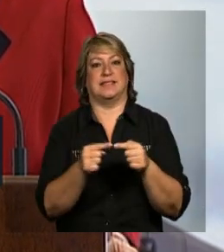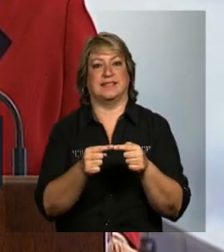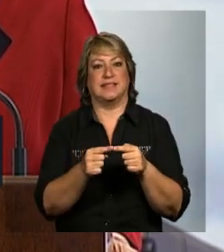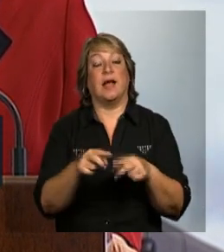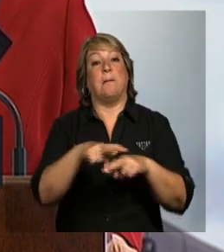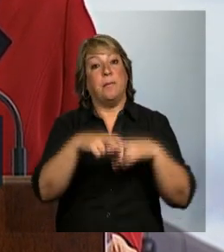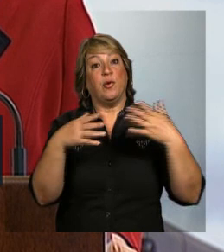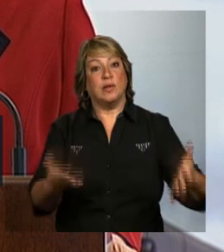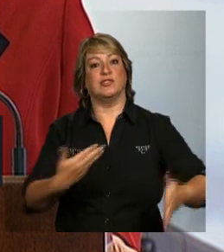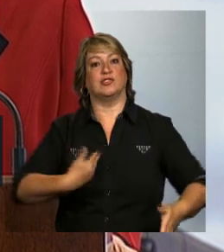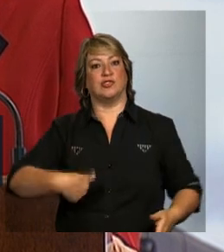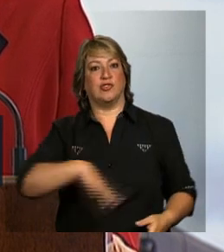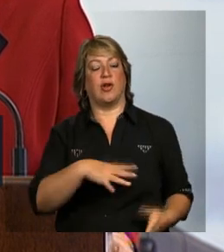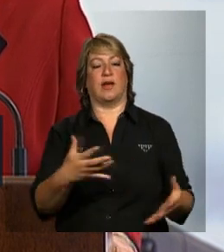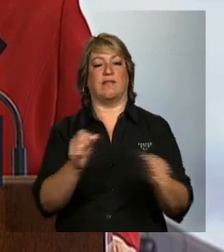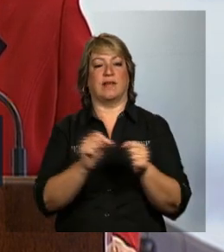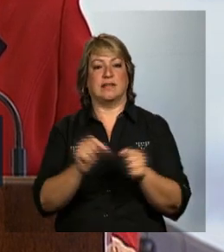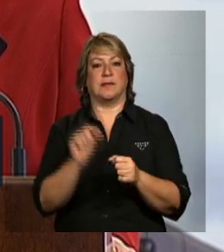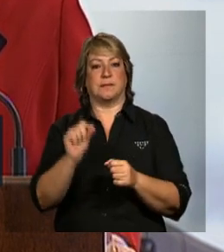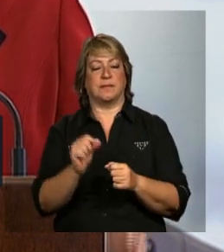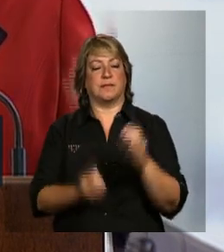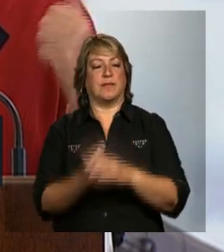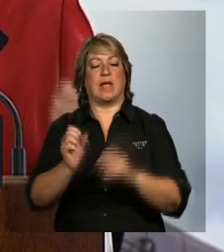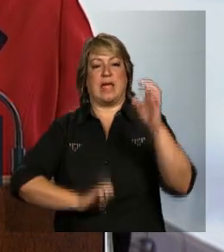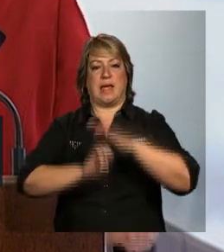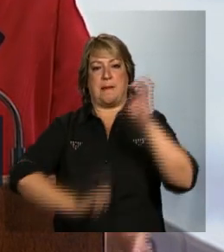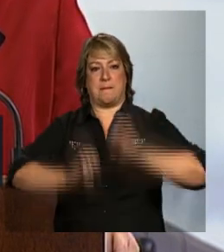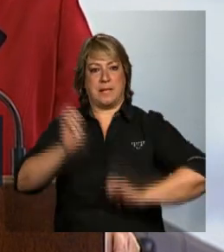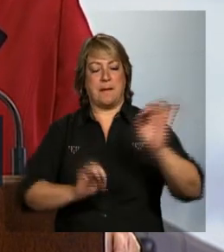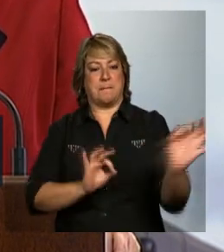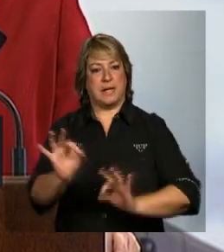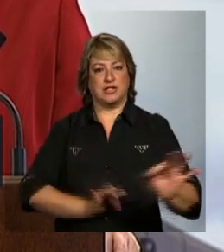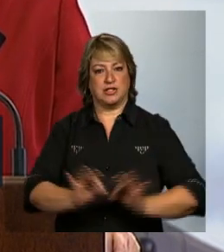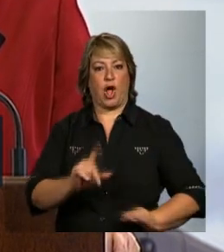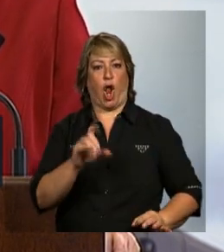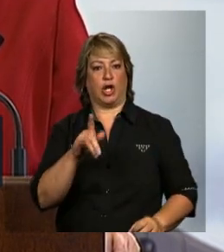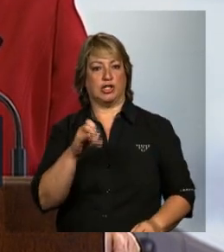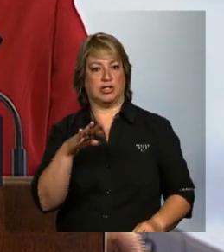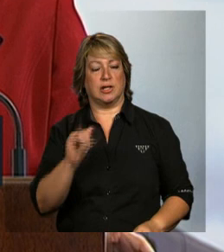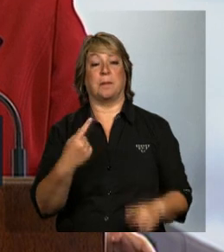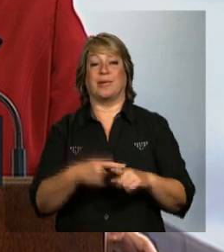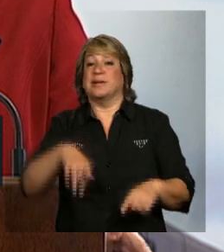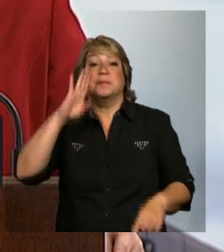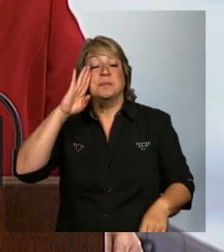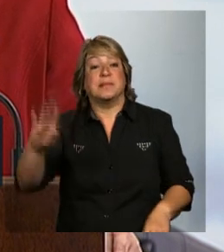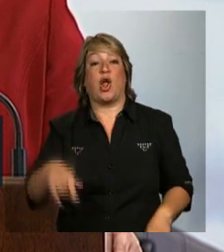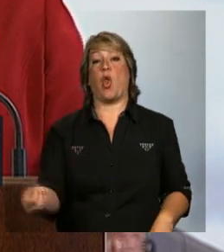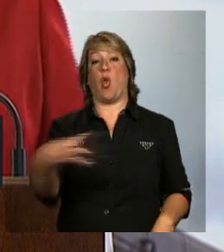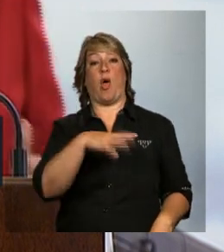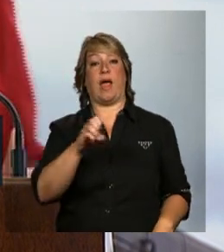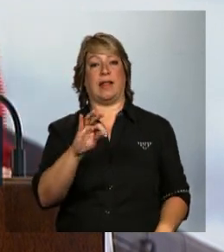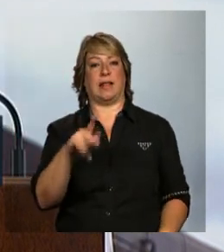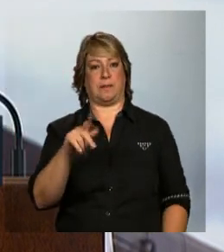a criação da empresa de planejamento e logística certos de que ela é um passo fundamental desta nova